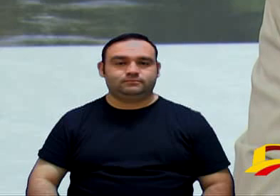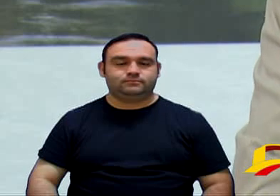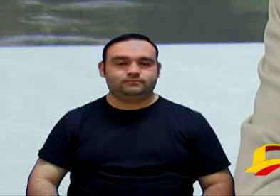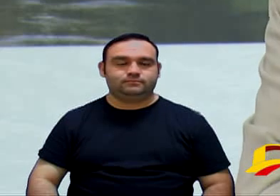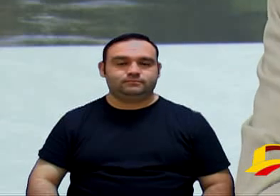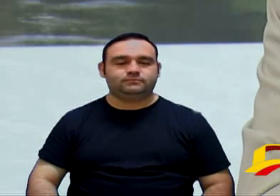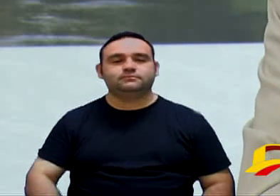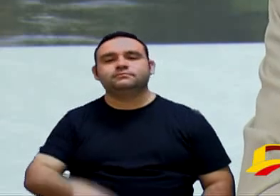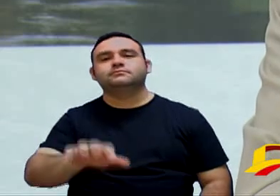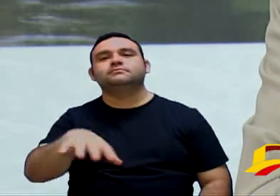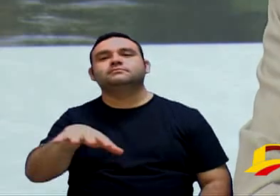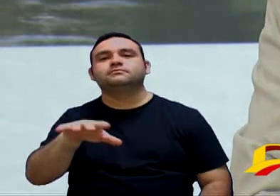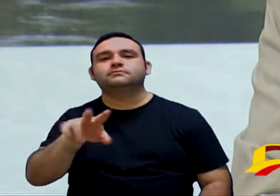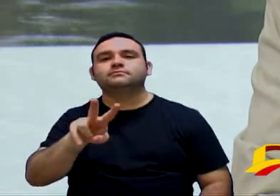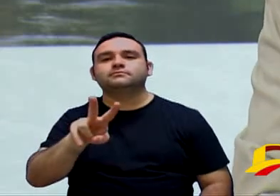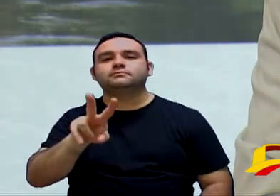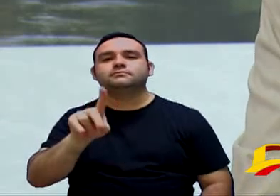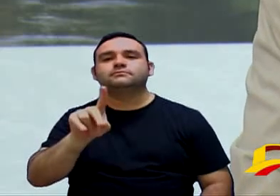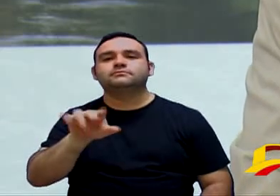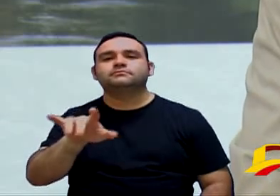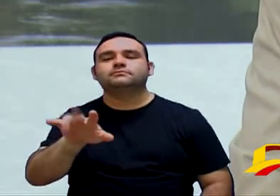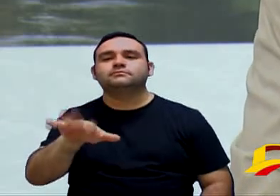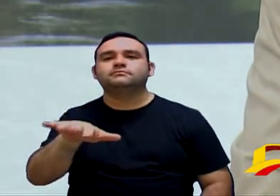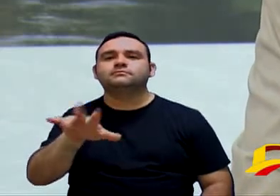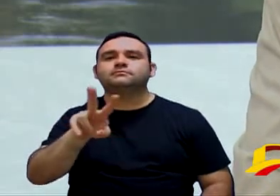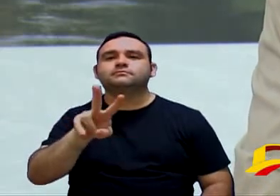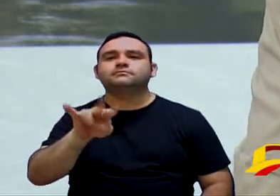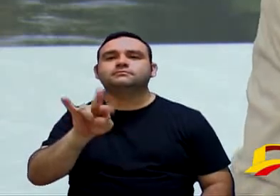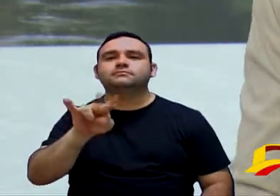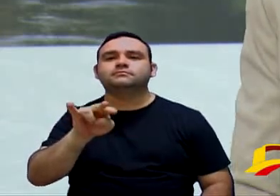vereador Vinícius